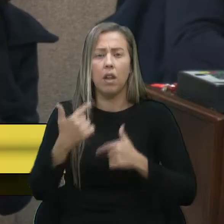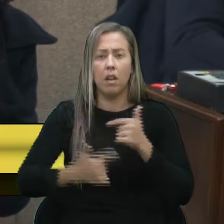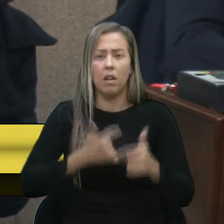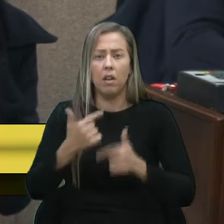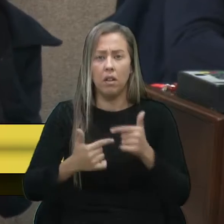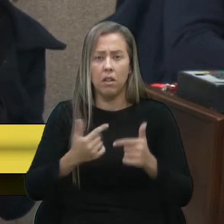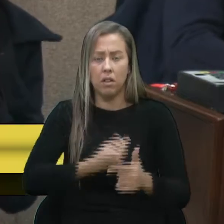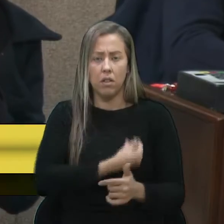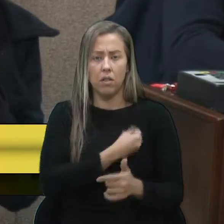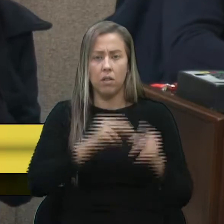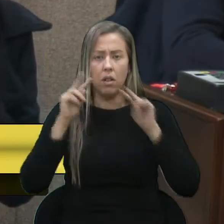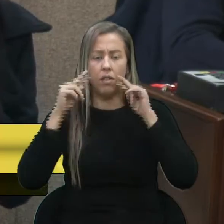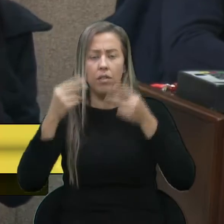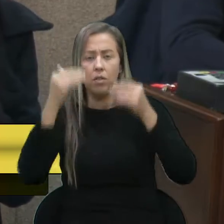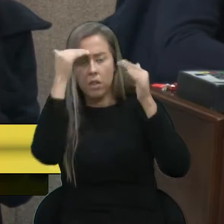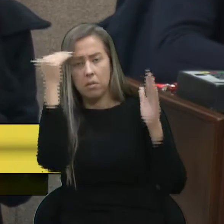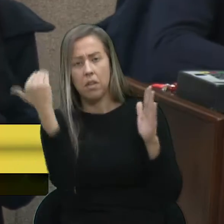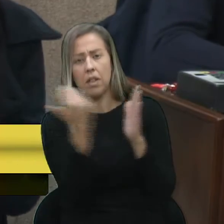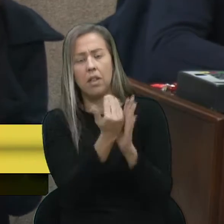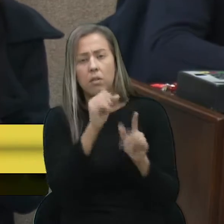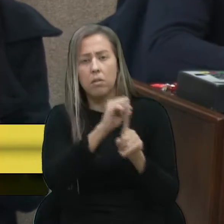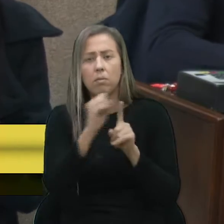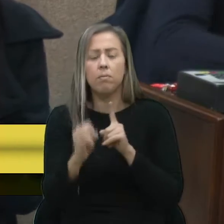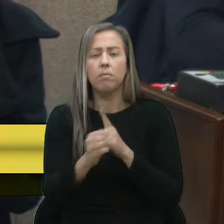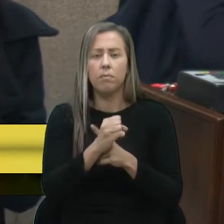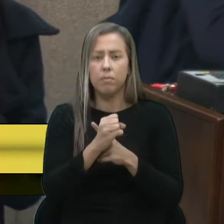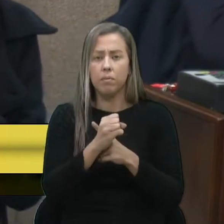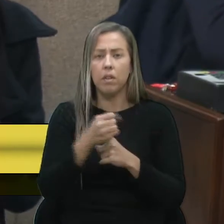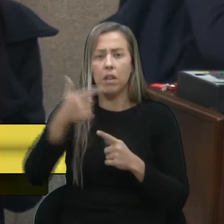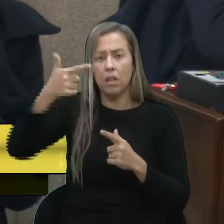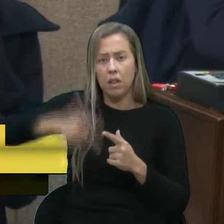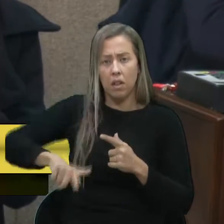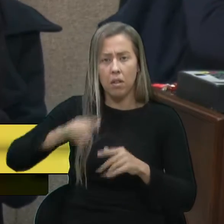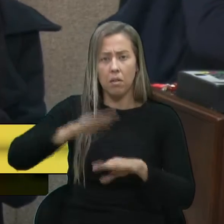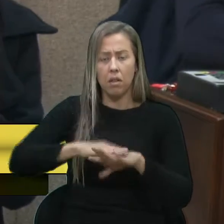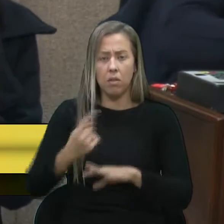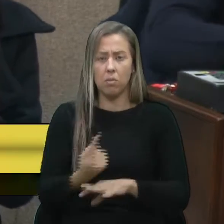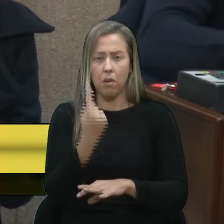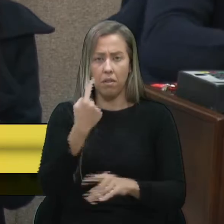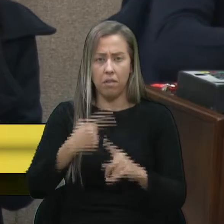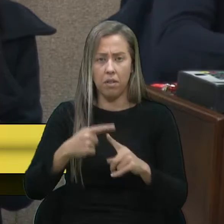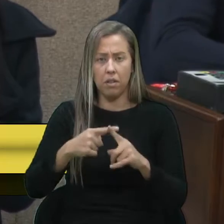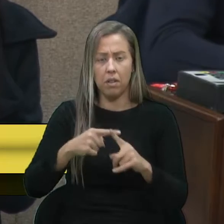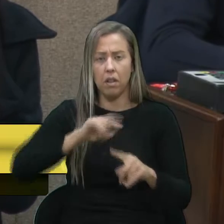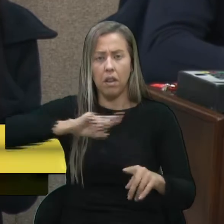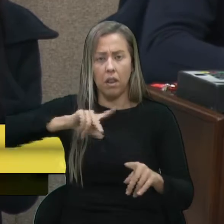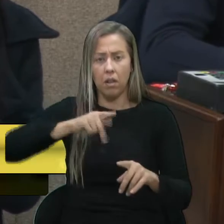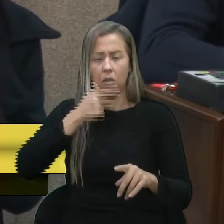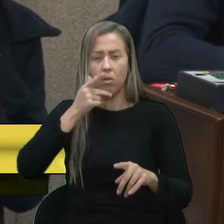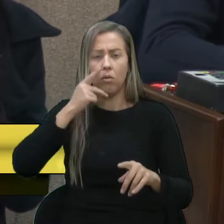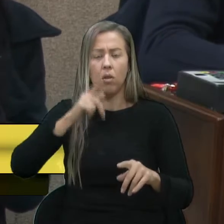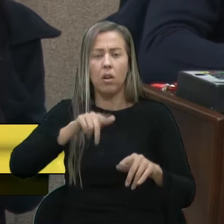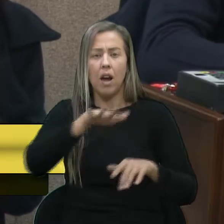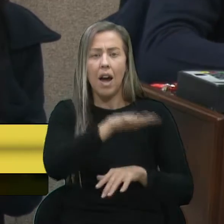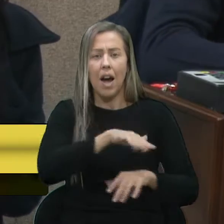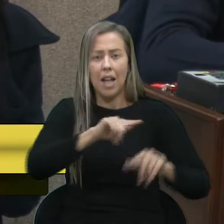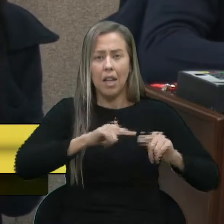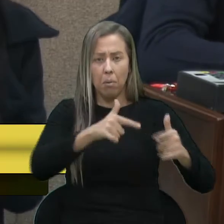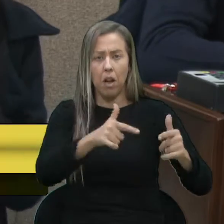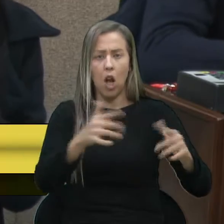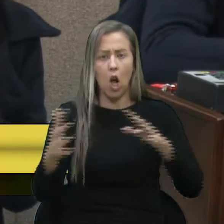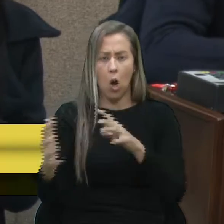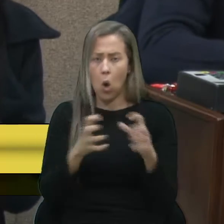valor visto pela sociedade. E reafirmo mais uma vez, não vamos colocar a classe trabalhadora uma contra a